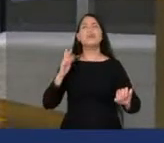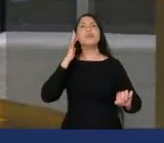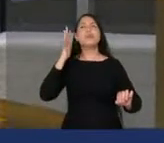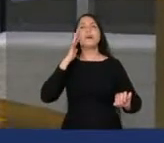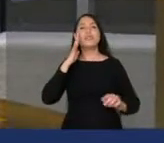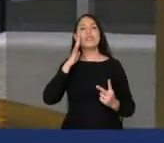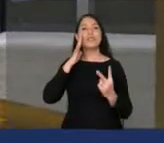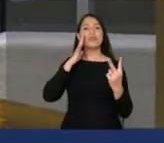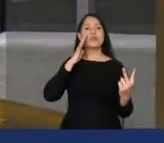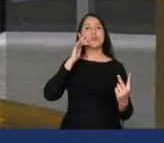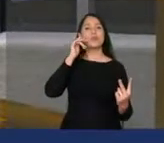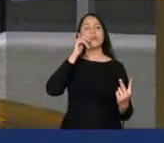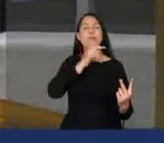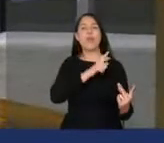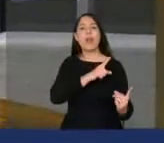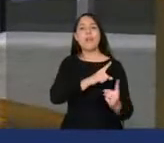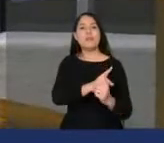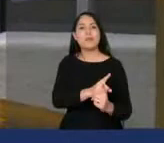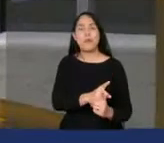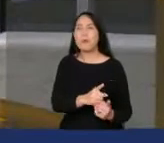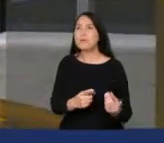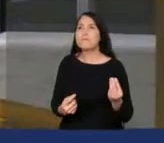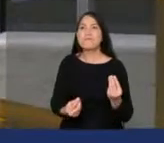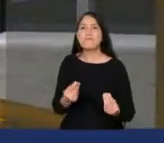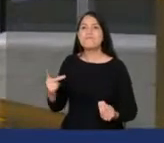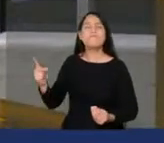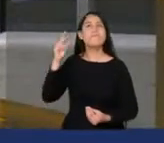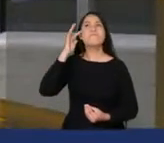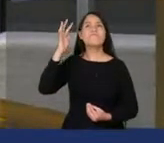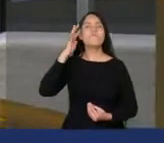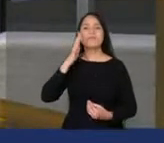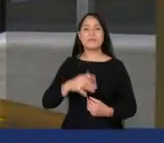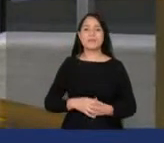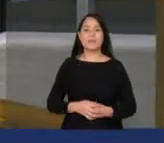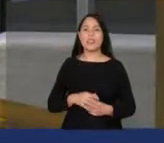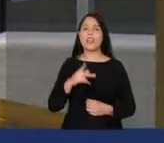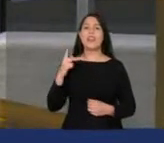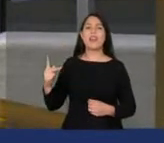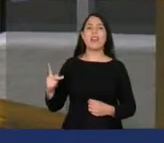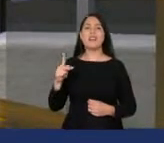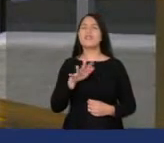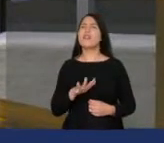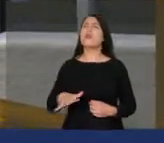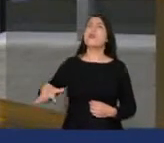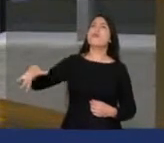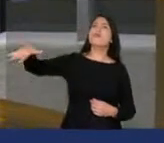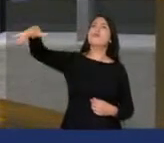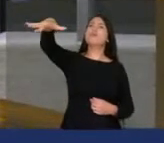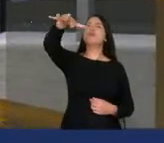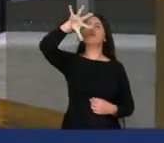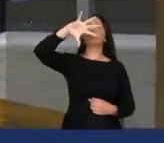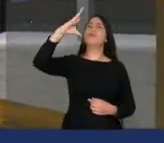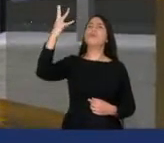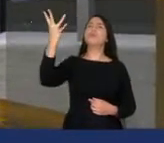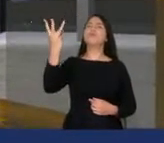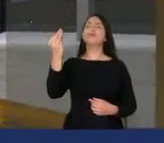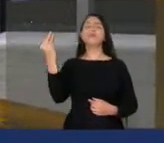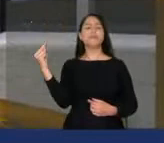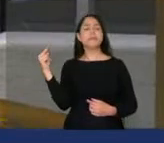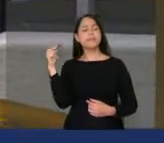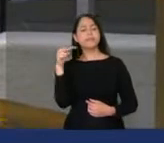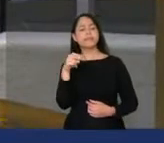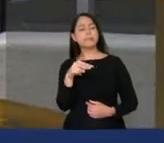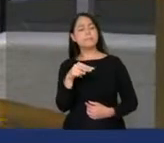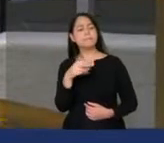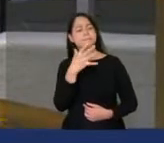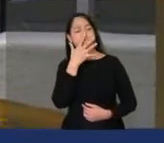mulheres. De onde eles estão, na alta espiritualidade, observo a continuidade de um plantio